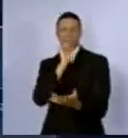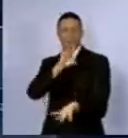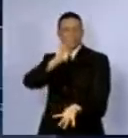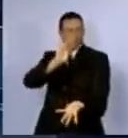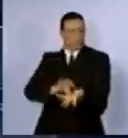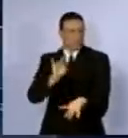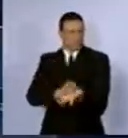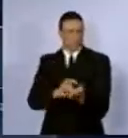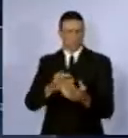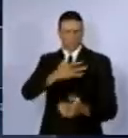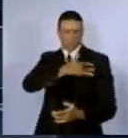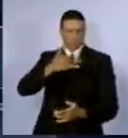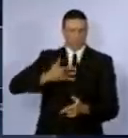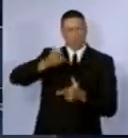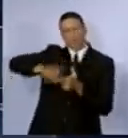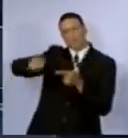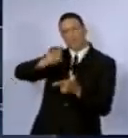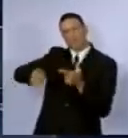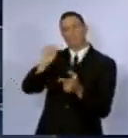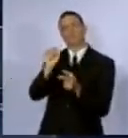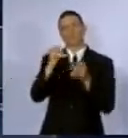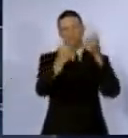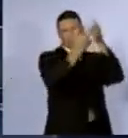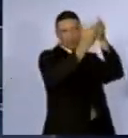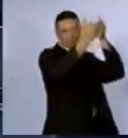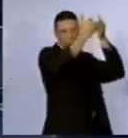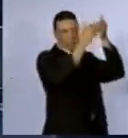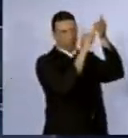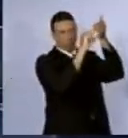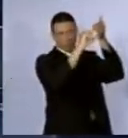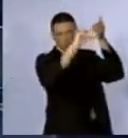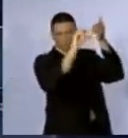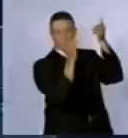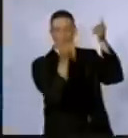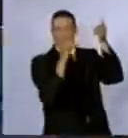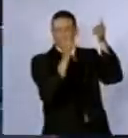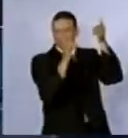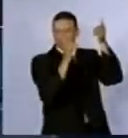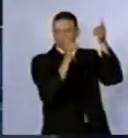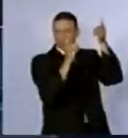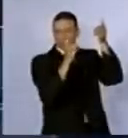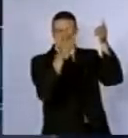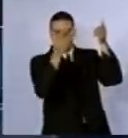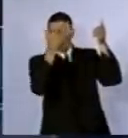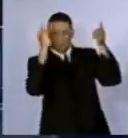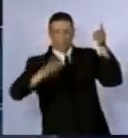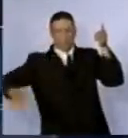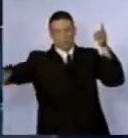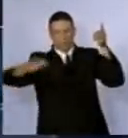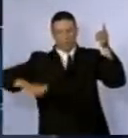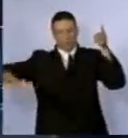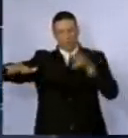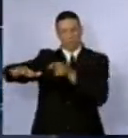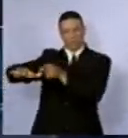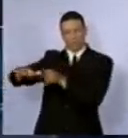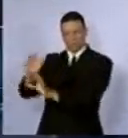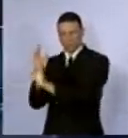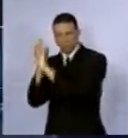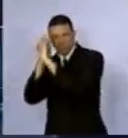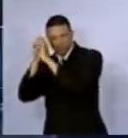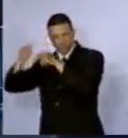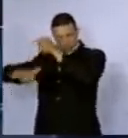os problemas com a saúde começaram com os cabos de eletricidade. E, na verdade, as pessoas que começaram isso foram os